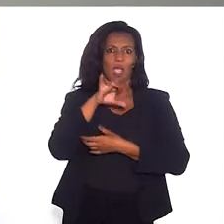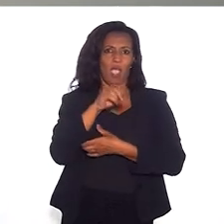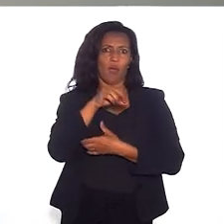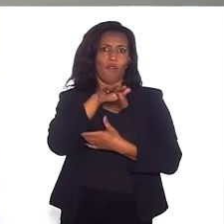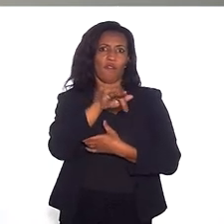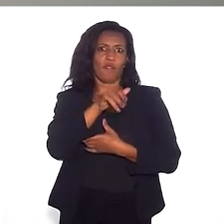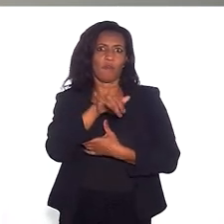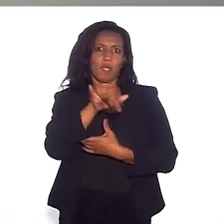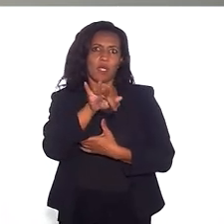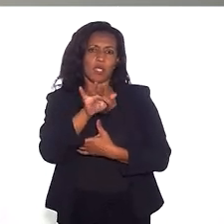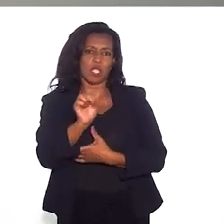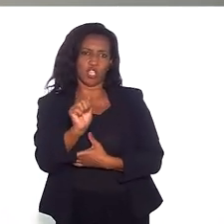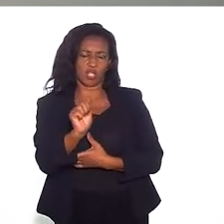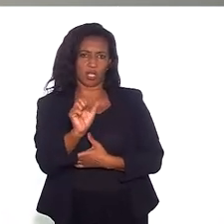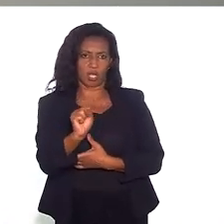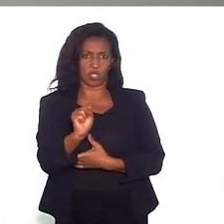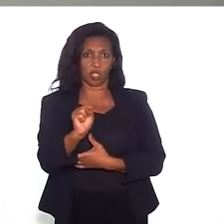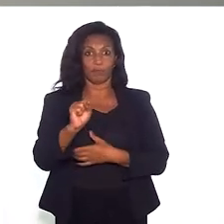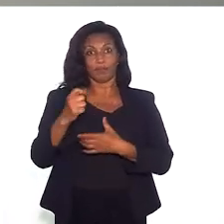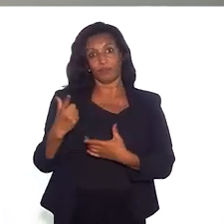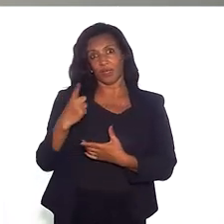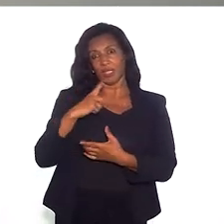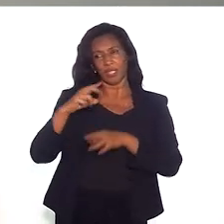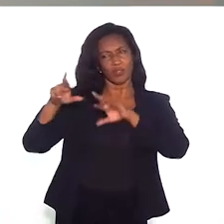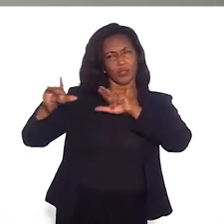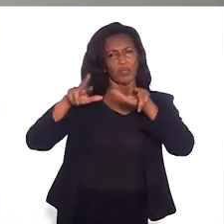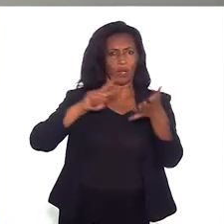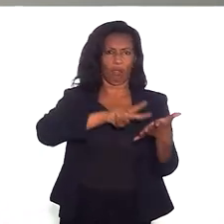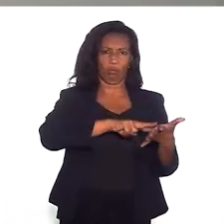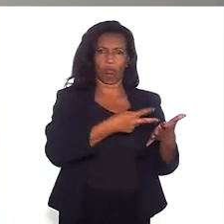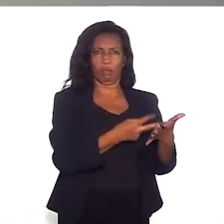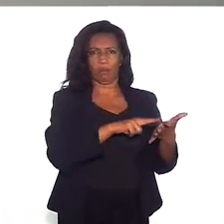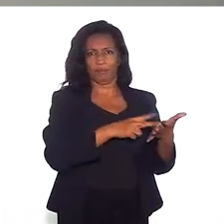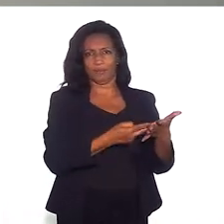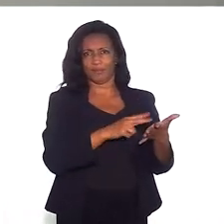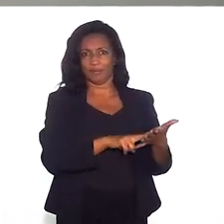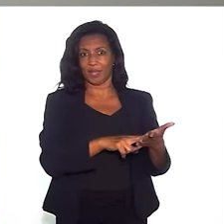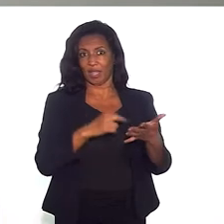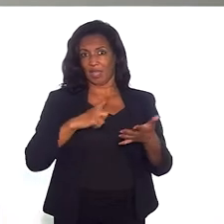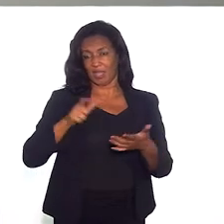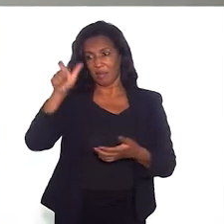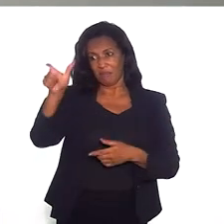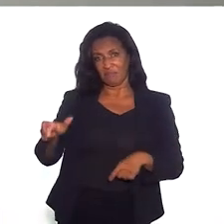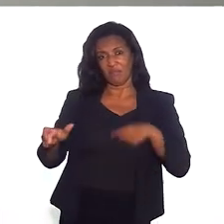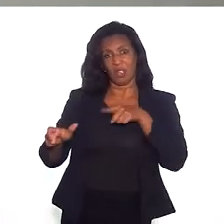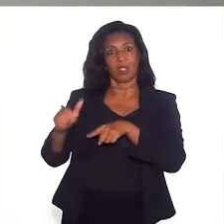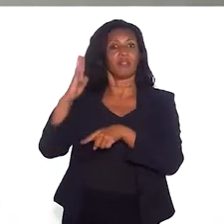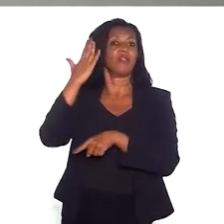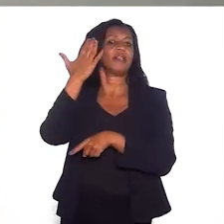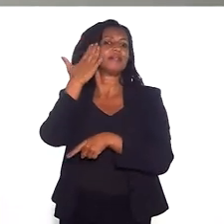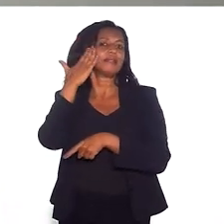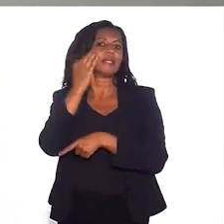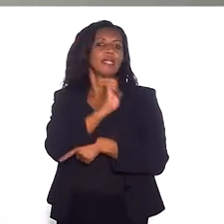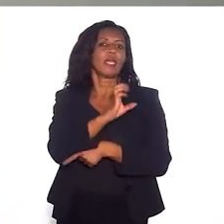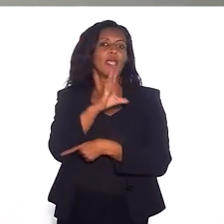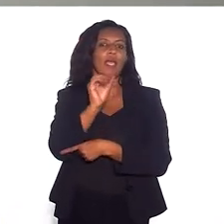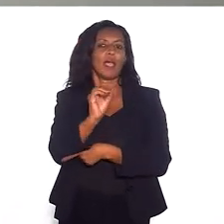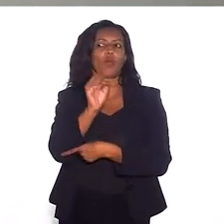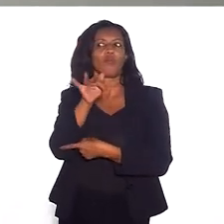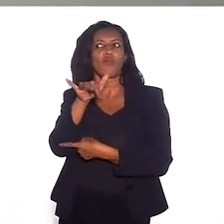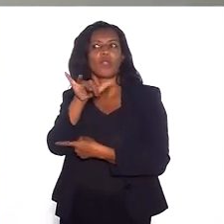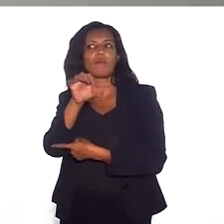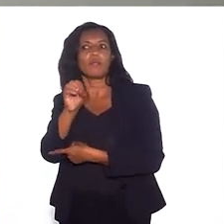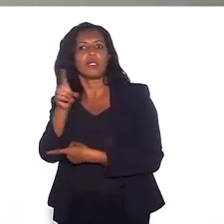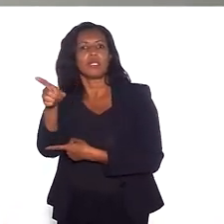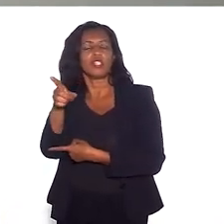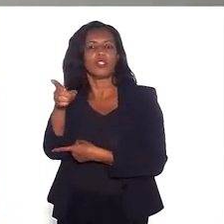teorias feministas e ecofeministas. Existem divergências de interpretação. Existe gente que vai entender que